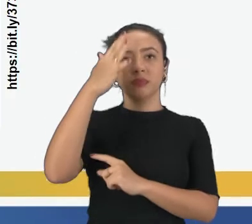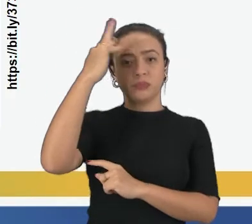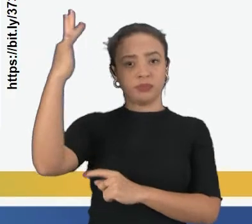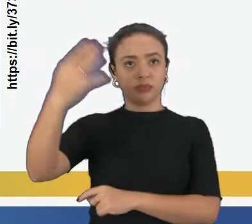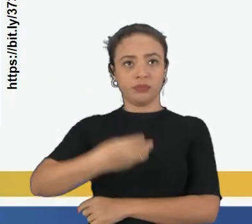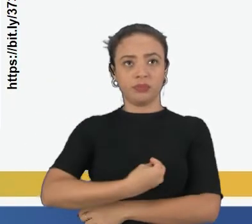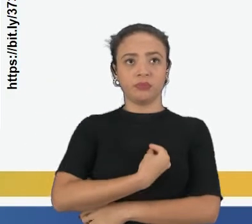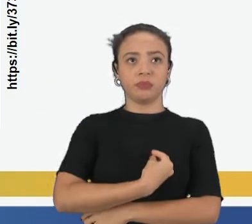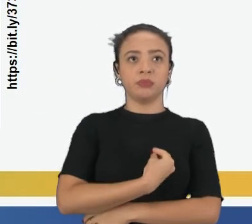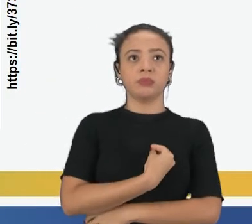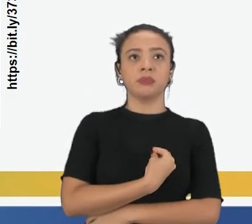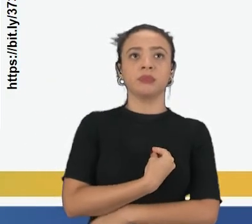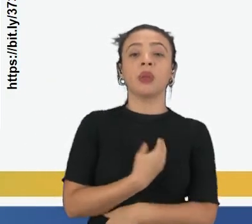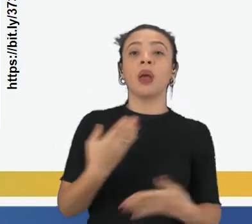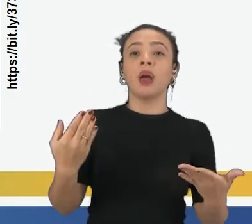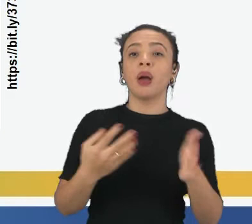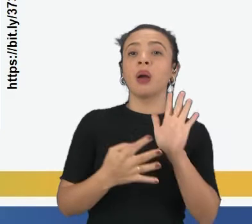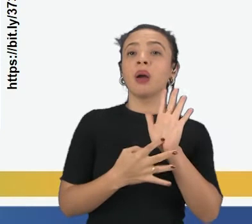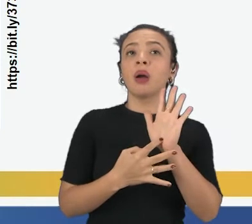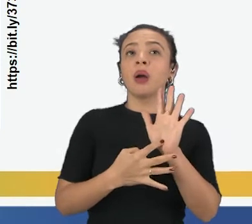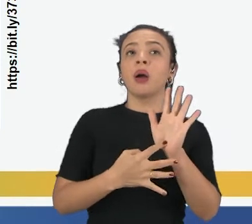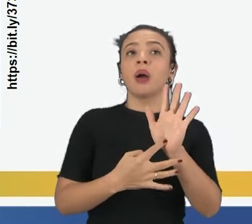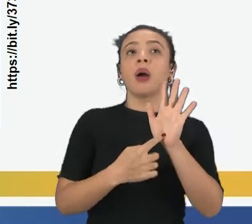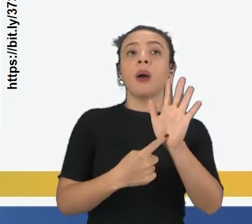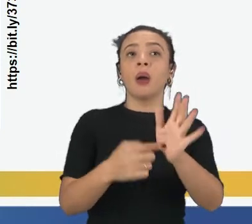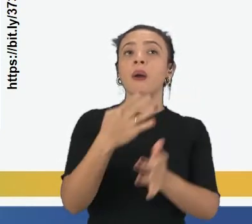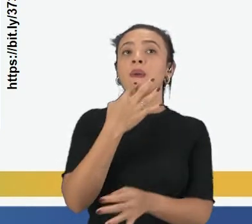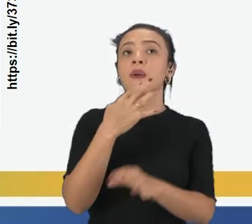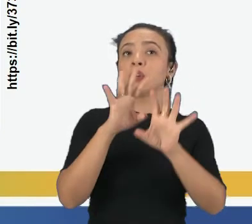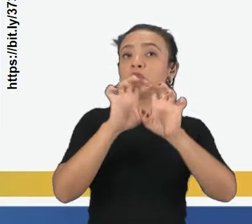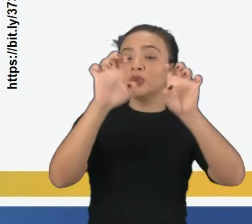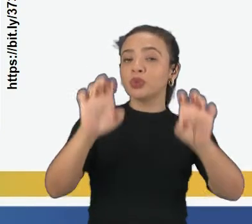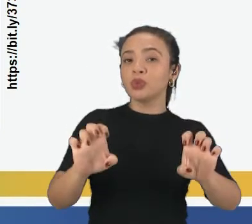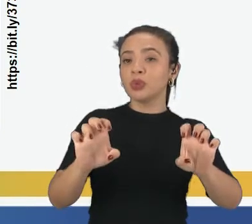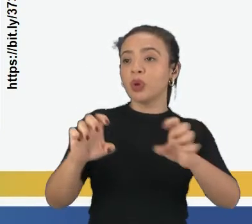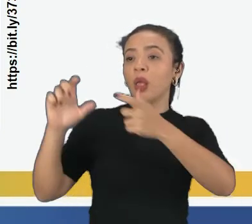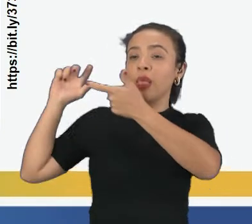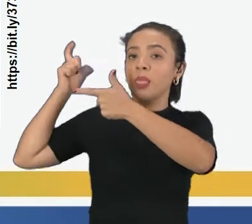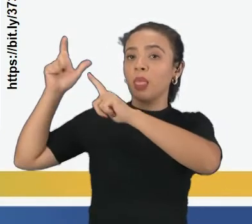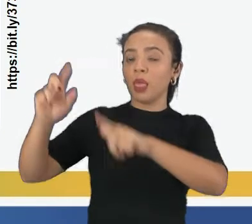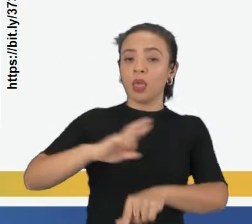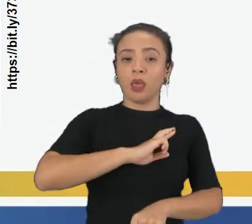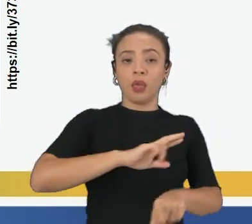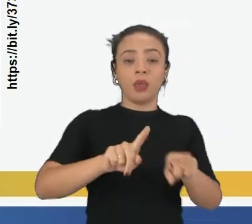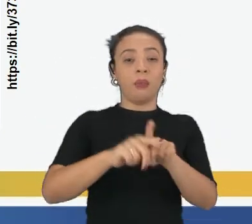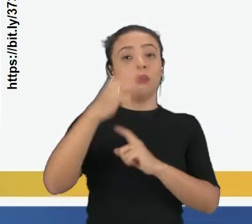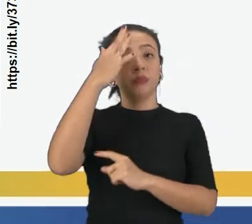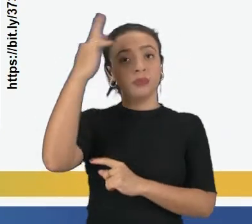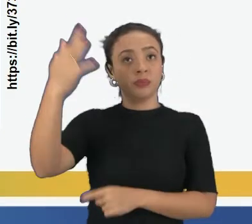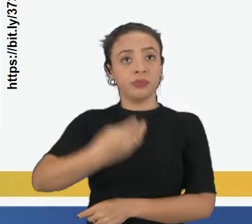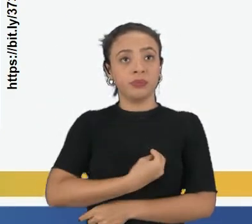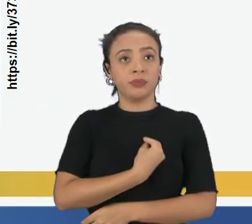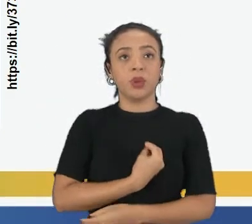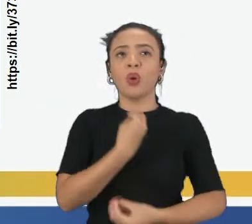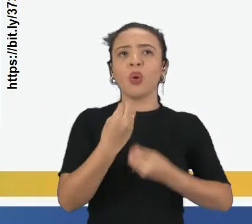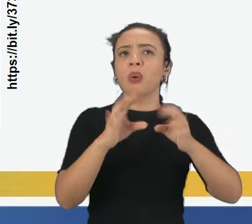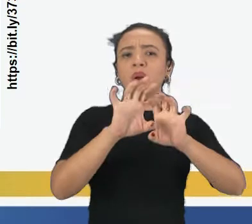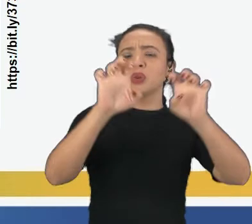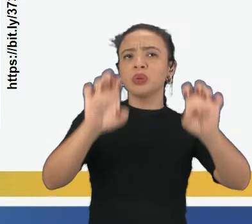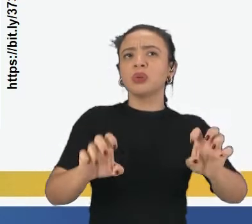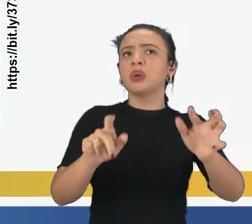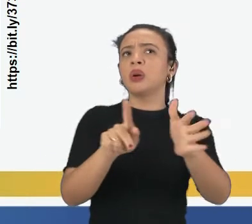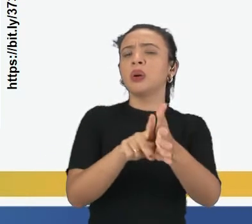filosofia de vida não é agora nós vamos ver de estruturas em tradições religiosas e e filosofias de vida por exemplo como a